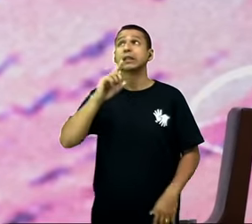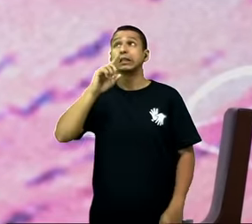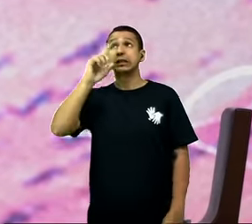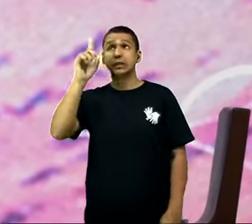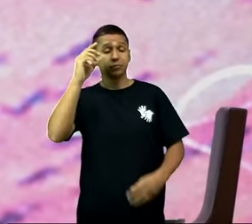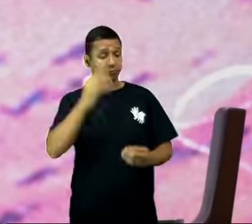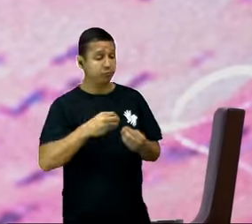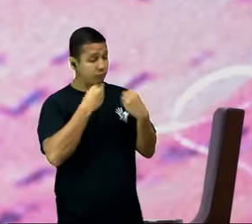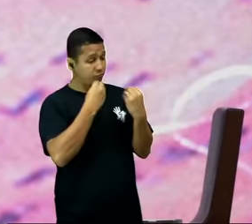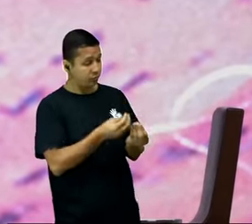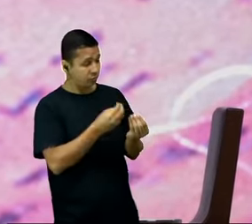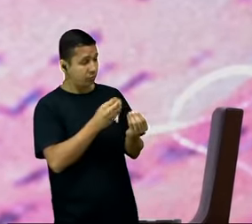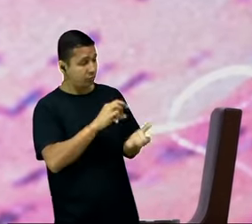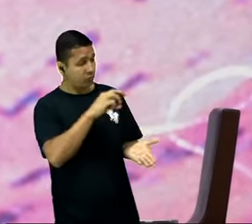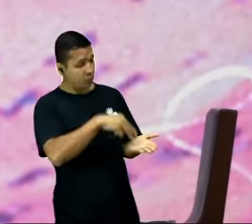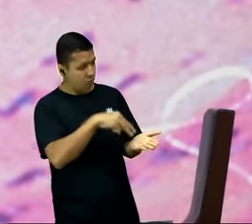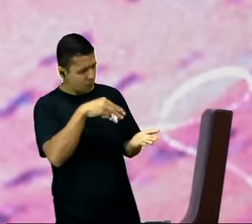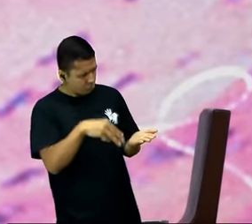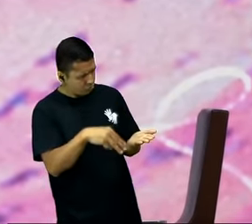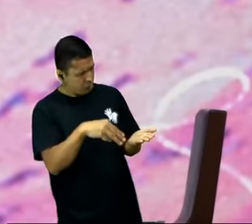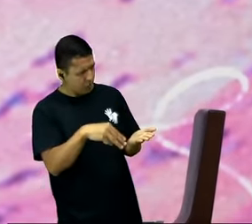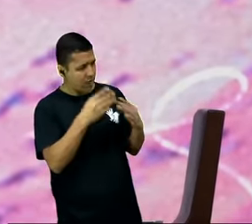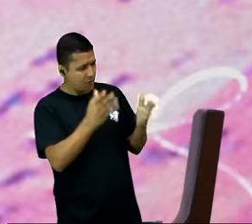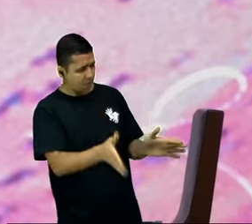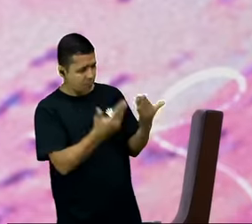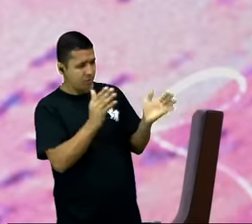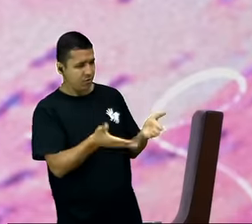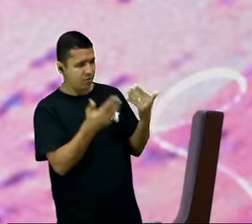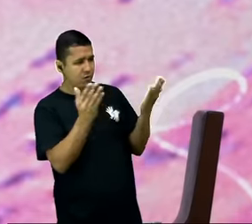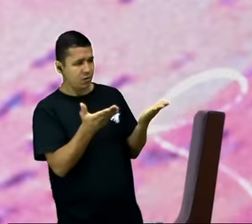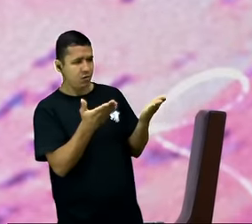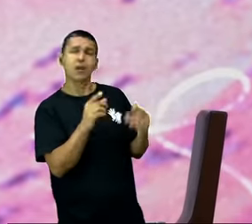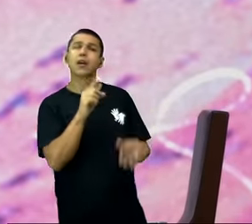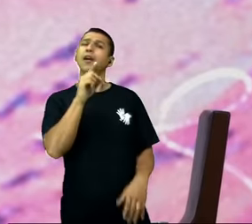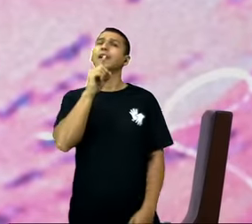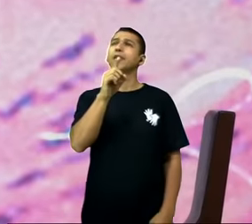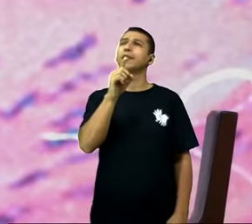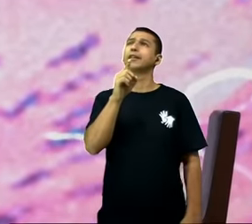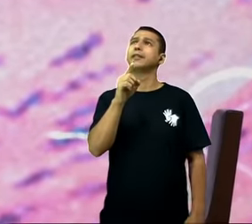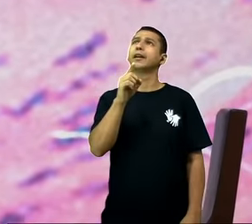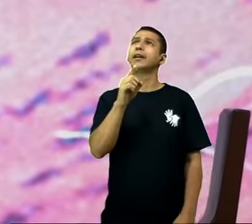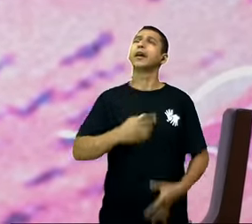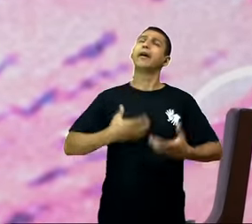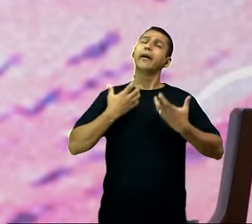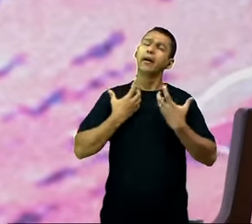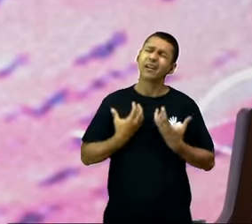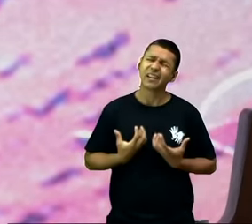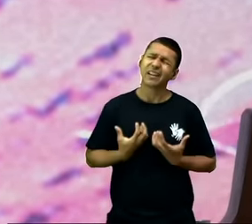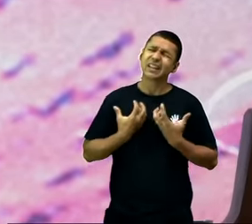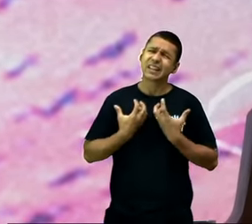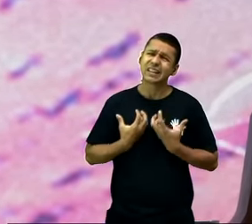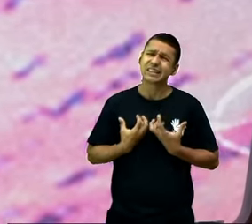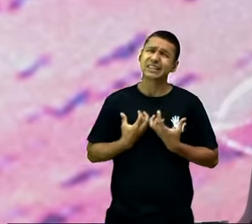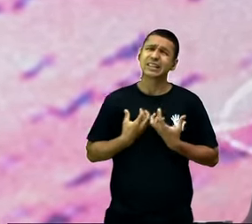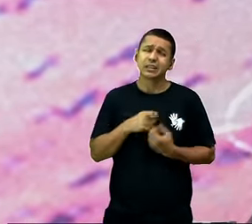te deu um ministério, olha o que Deus está fazendo com a tua vida, ao invés de estar mais quente, você está mais cansado e mais frio.